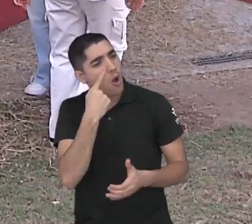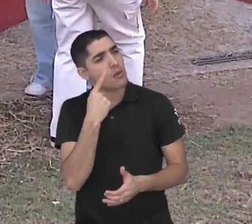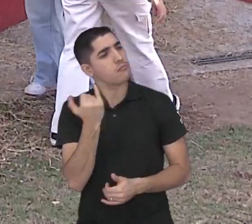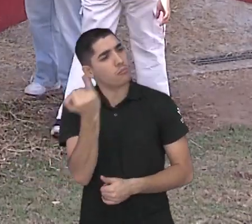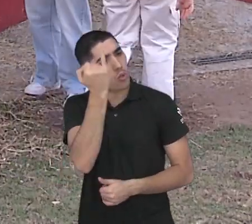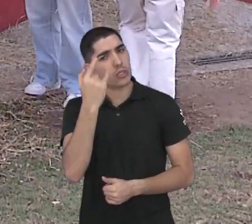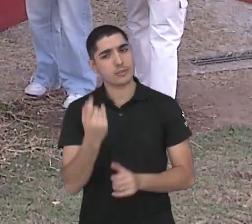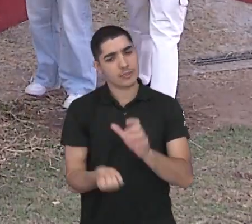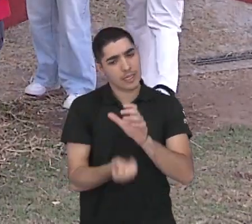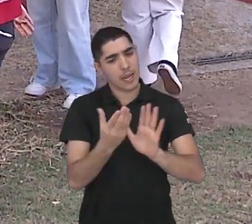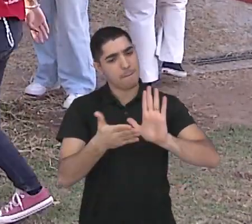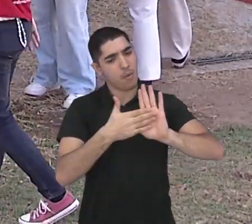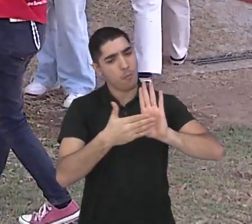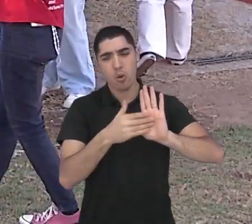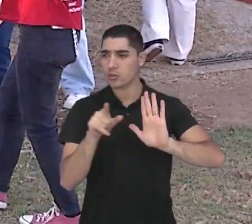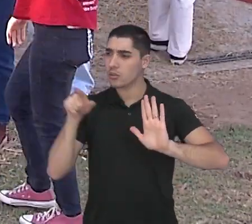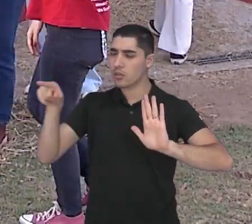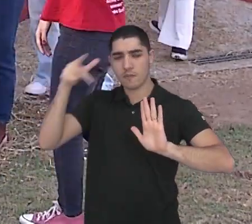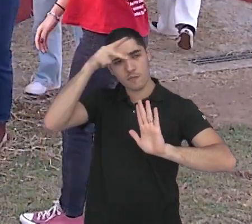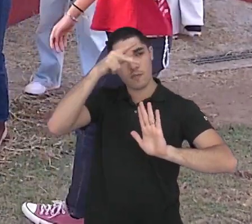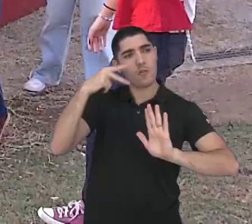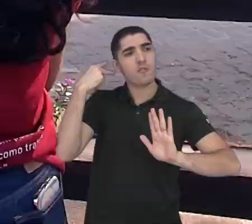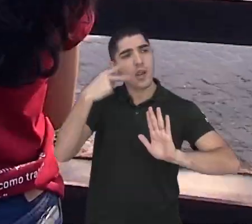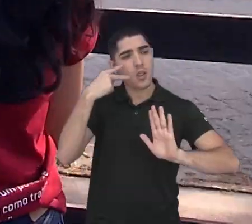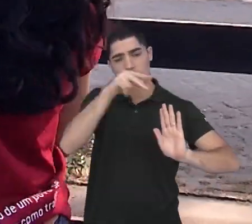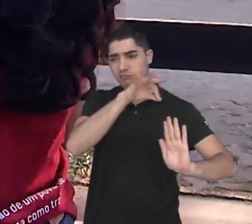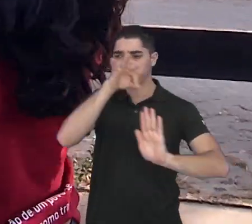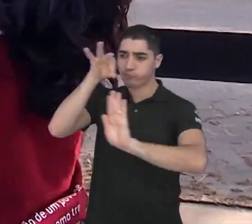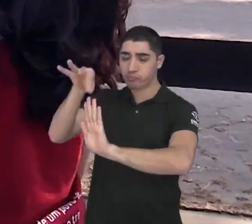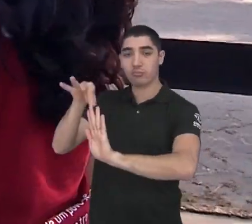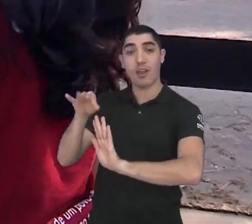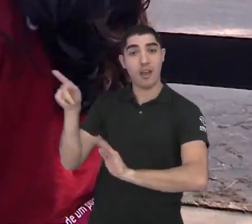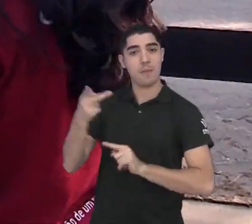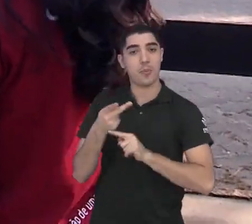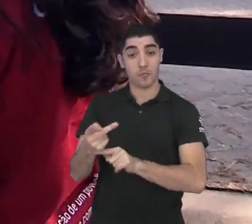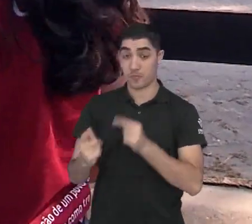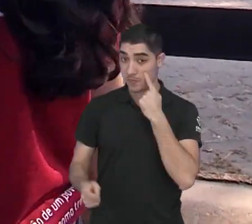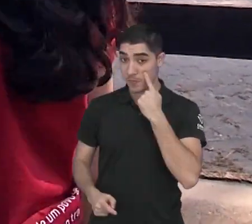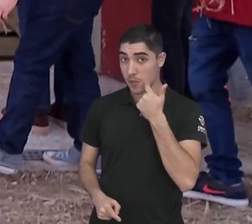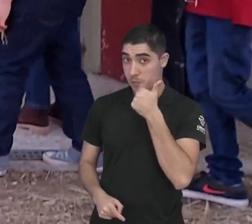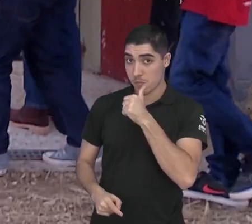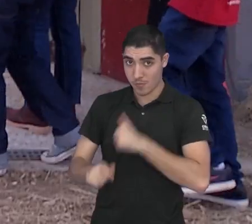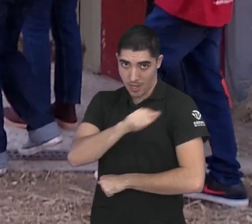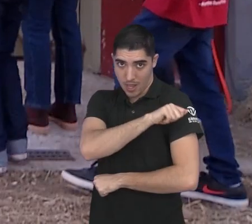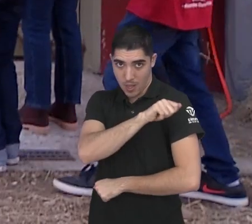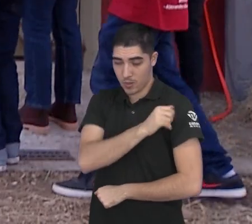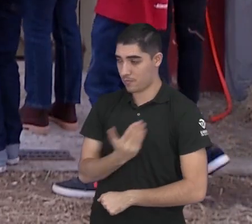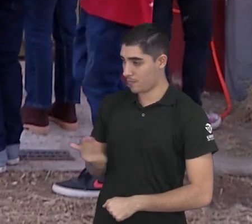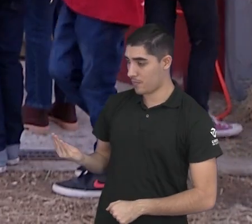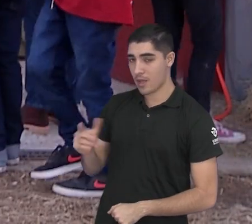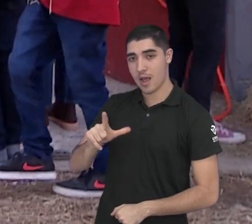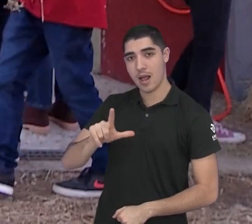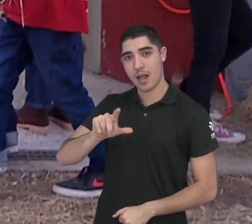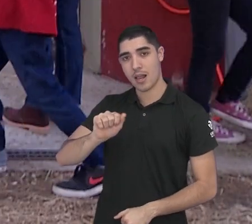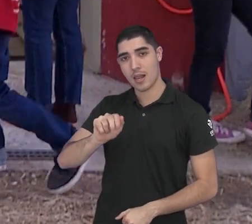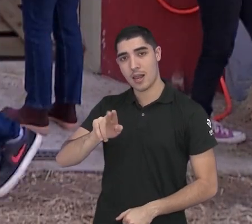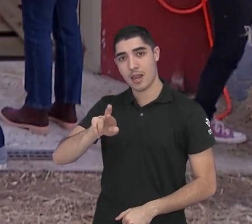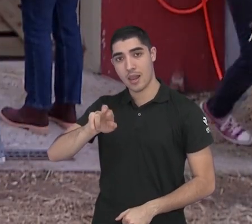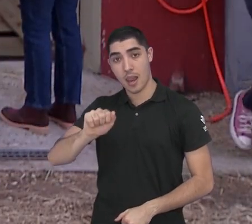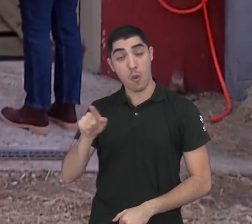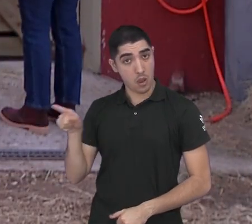levar a proposta adiante e transformá-la em lei. Foi aí que procurou a Câmara. A Laura Barros, uma das